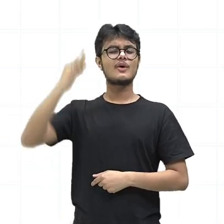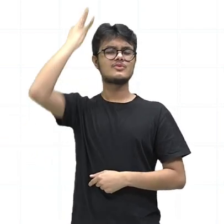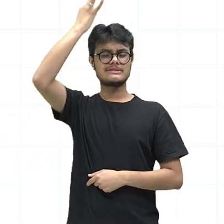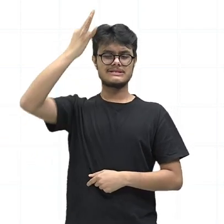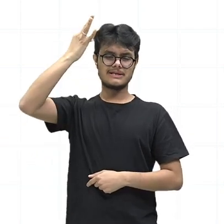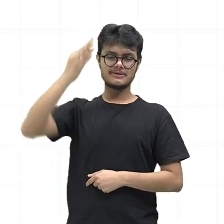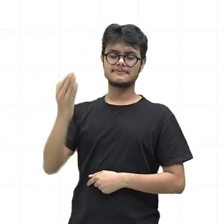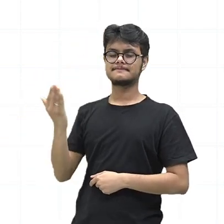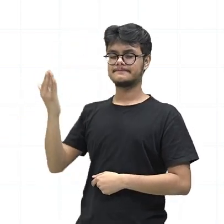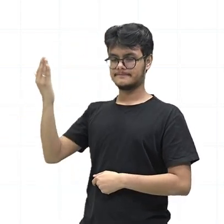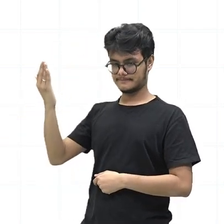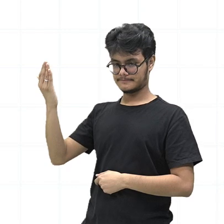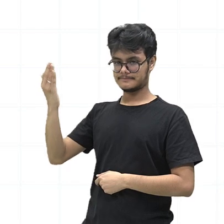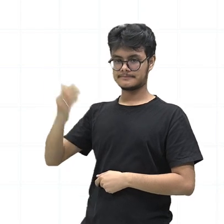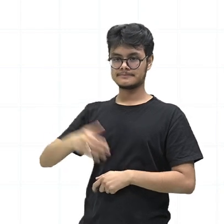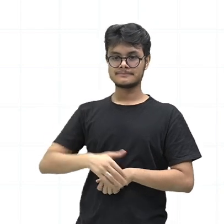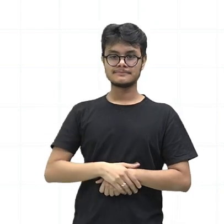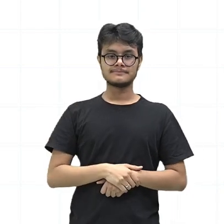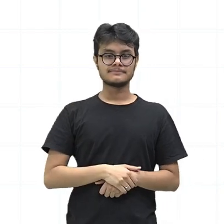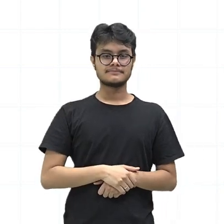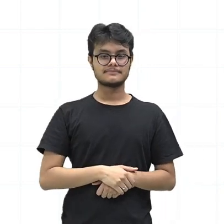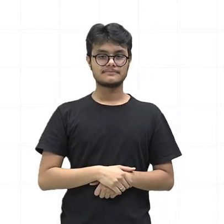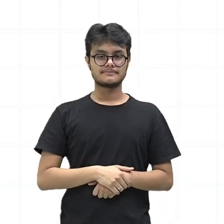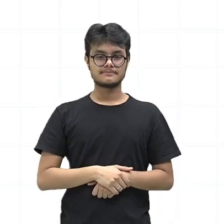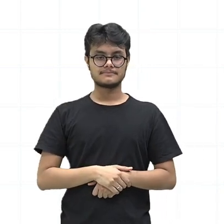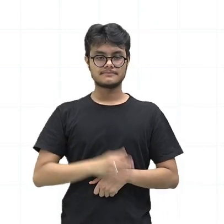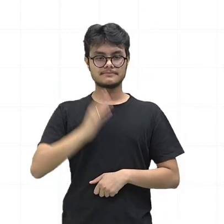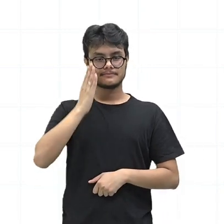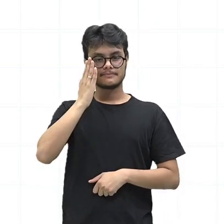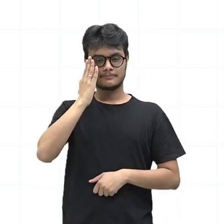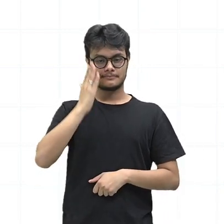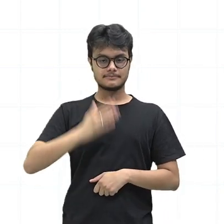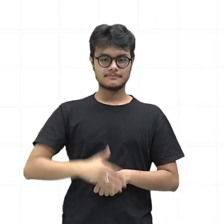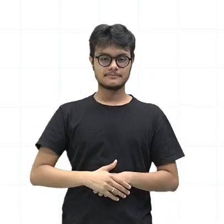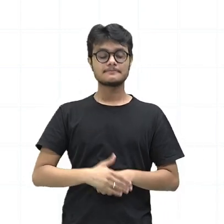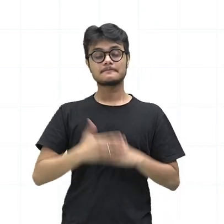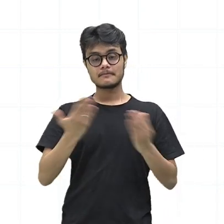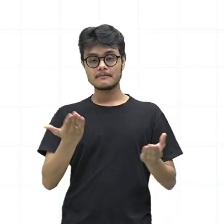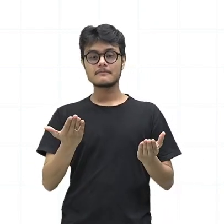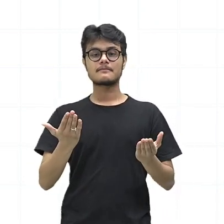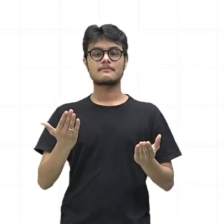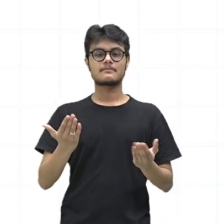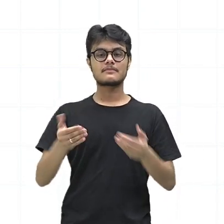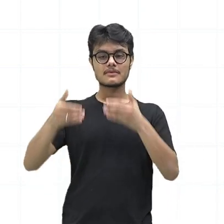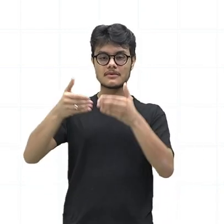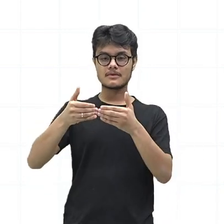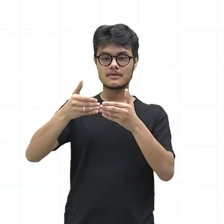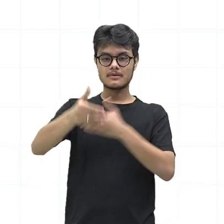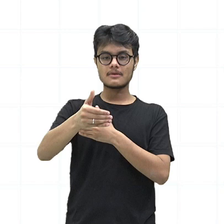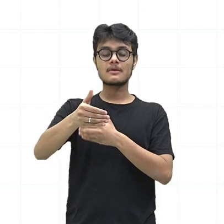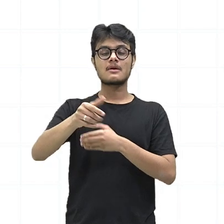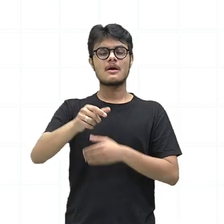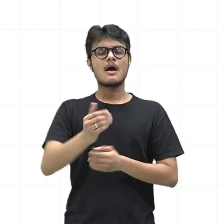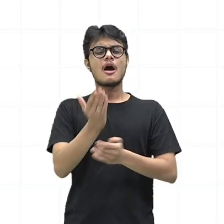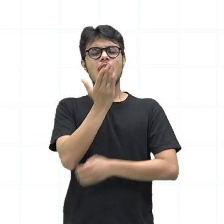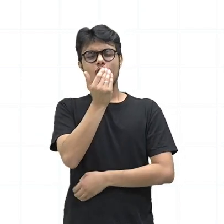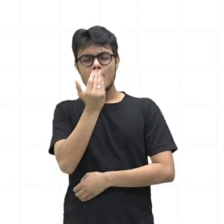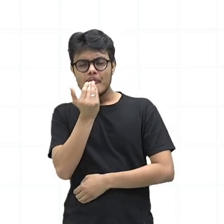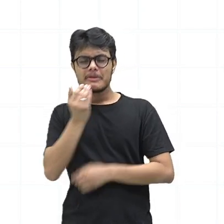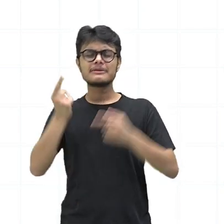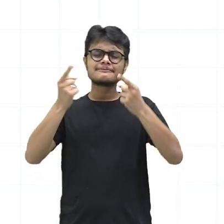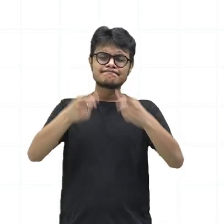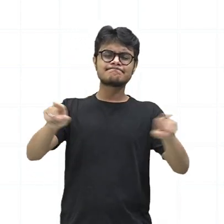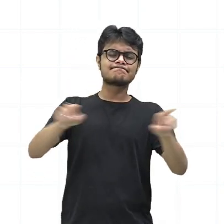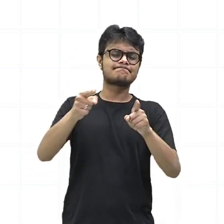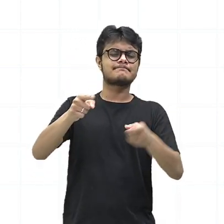São João e São Pedro. Esses festejos eles costumam ocorrer em quermesses, com muita comida, música e